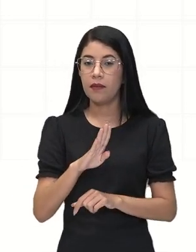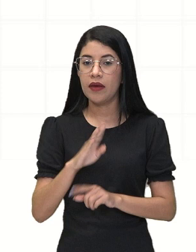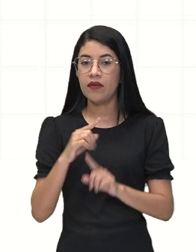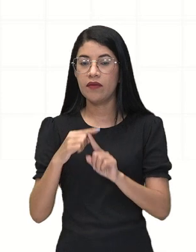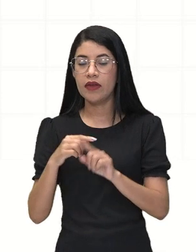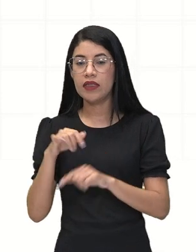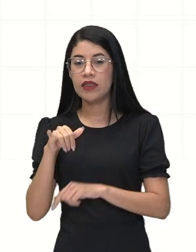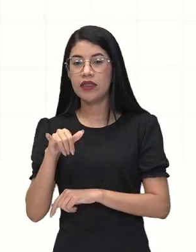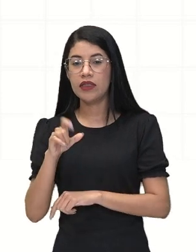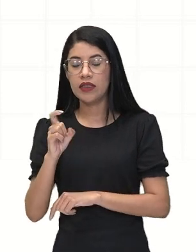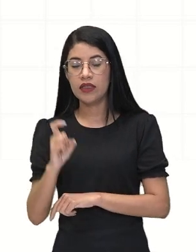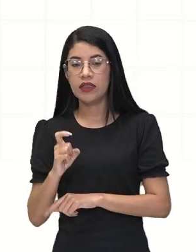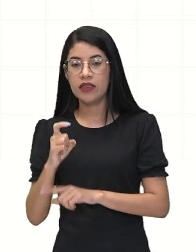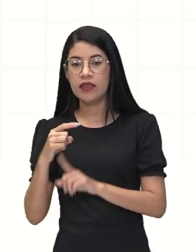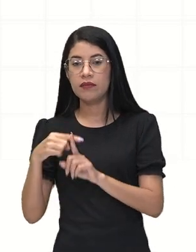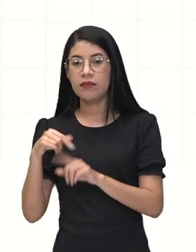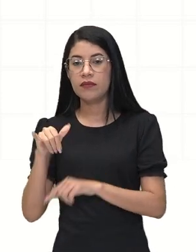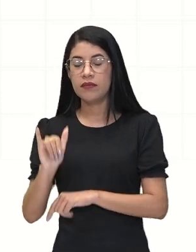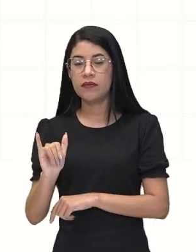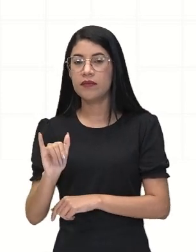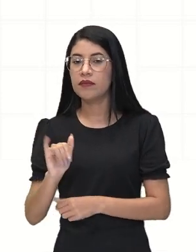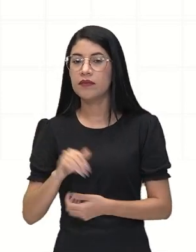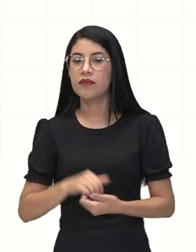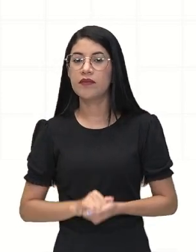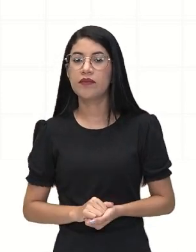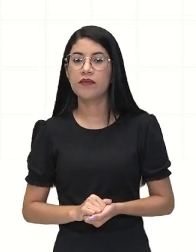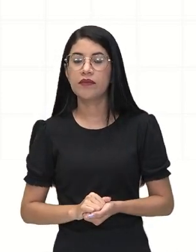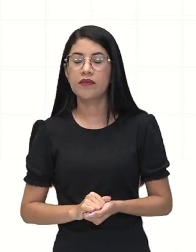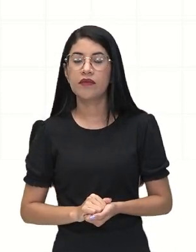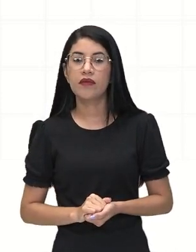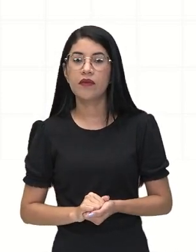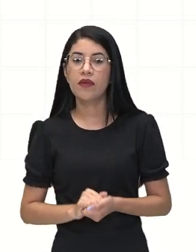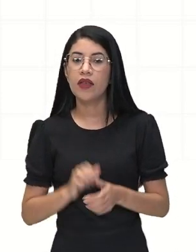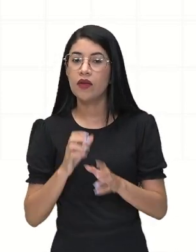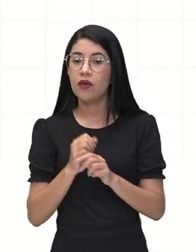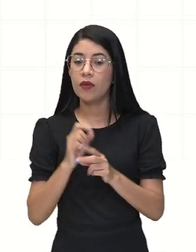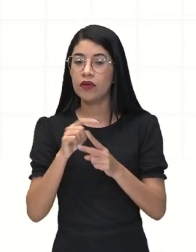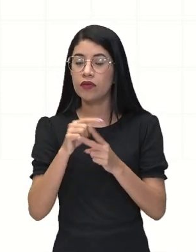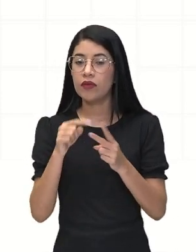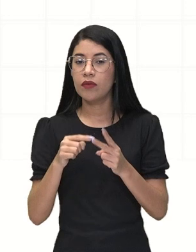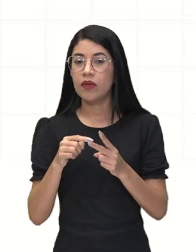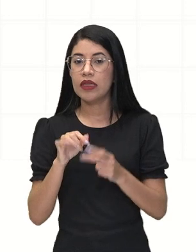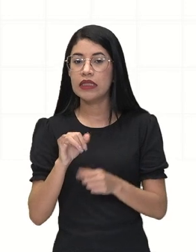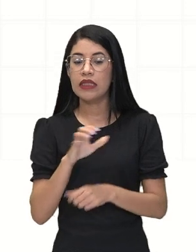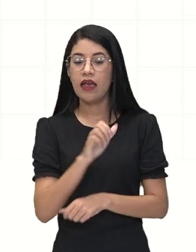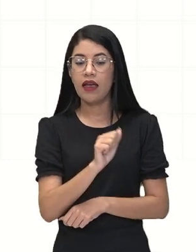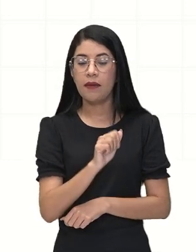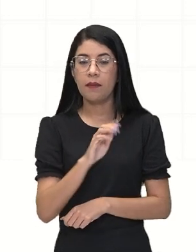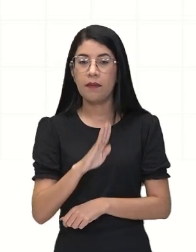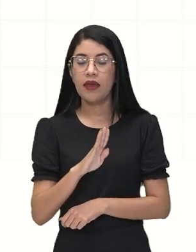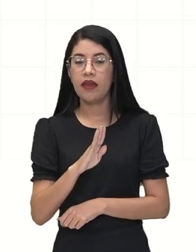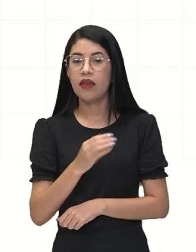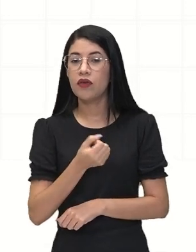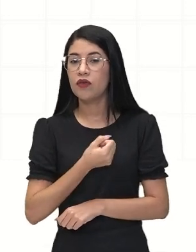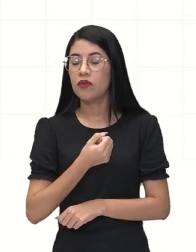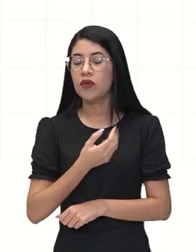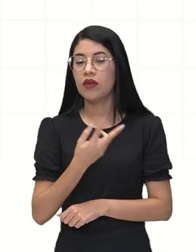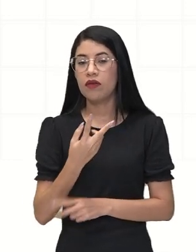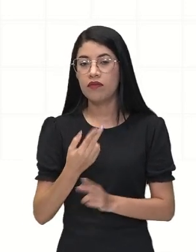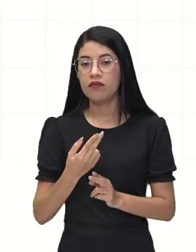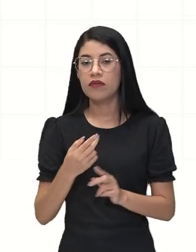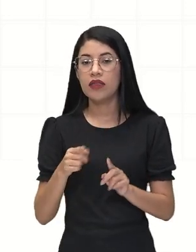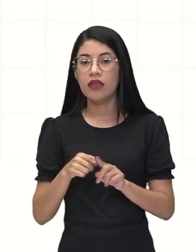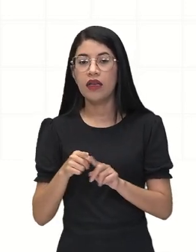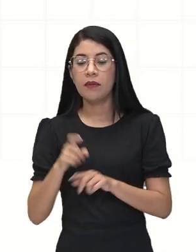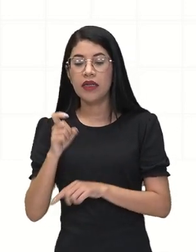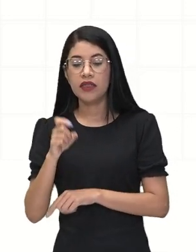dois termos, né? A soma de dois termos aqui, porque quando A for um número e B for um número, o resultado vai ser um número, X um